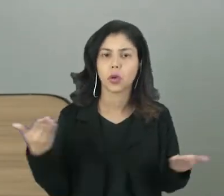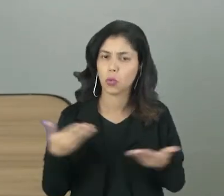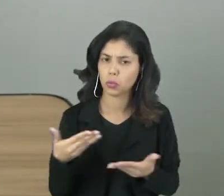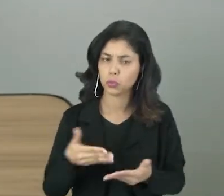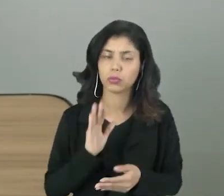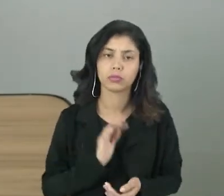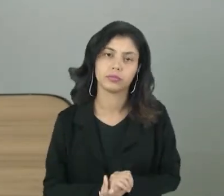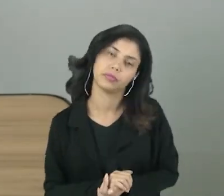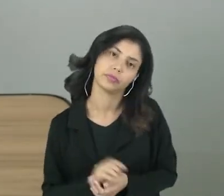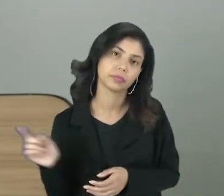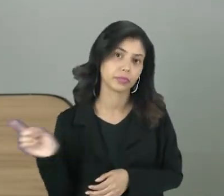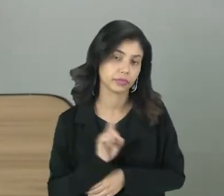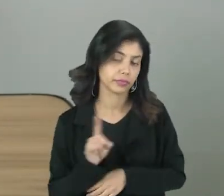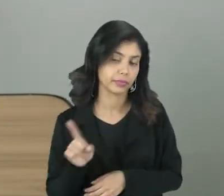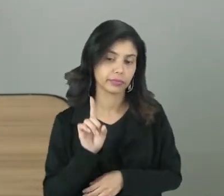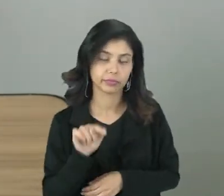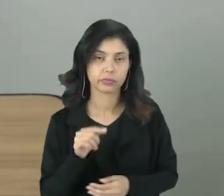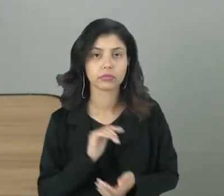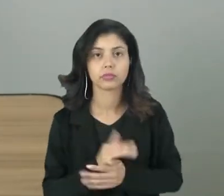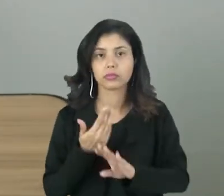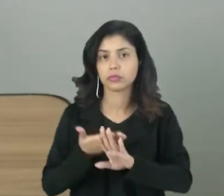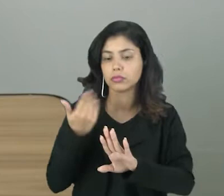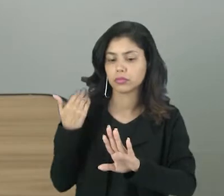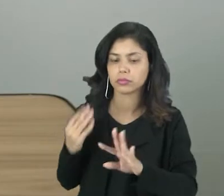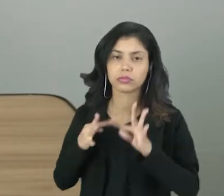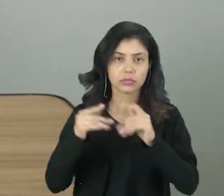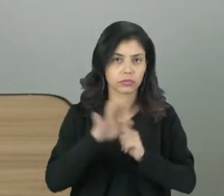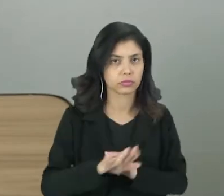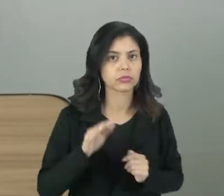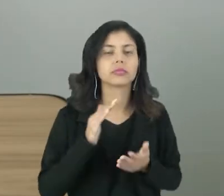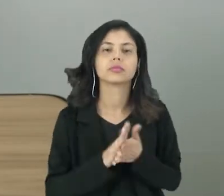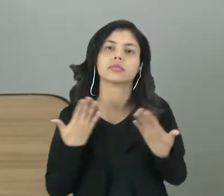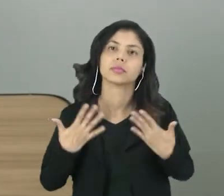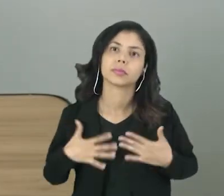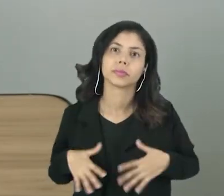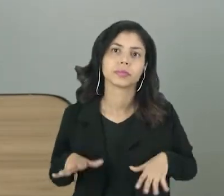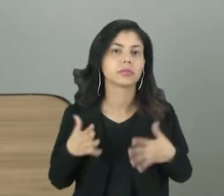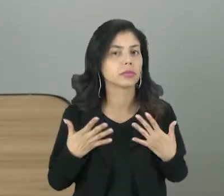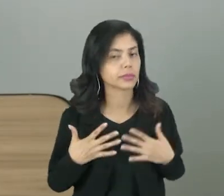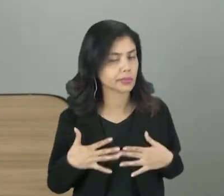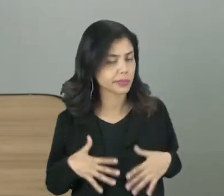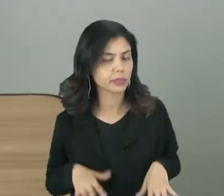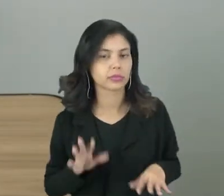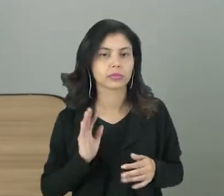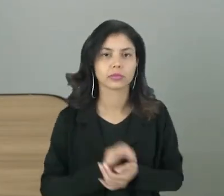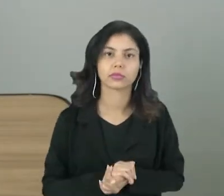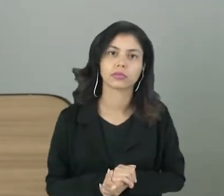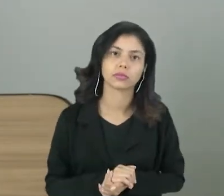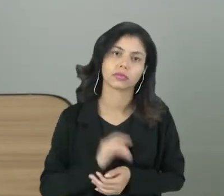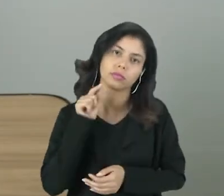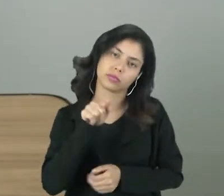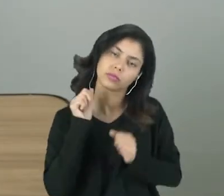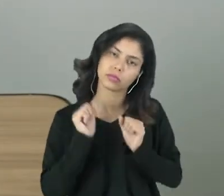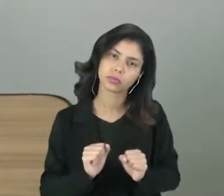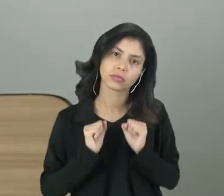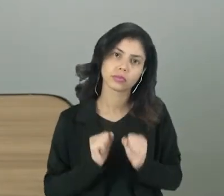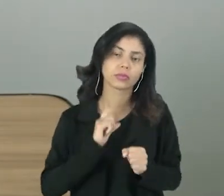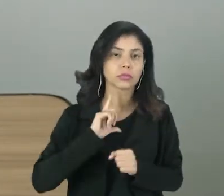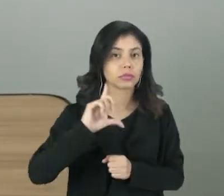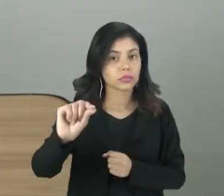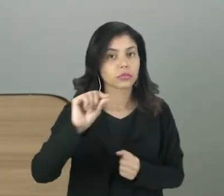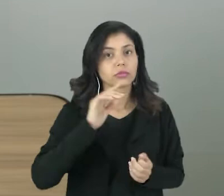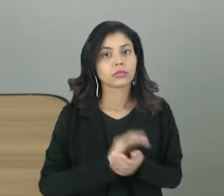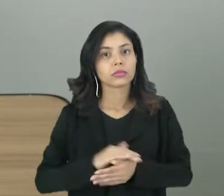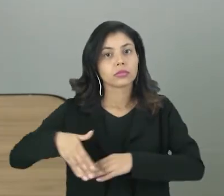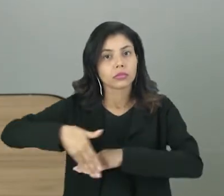hoje não antigamente era tudo mais tranquilo era mais calmo Vocês poderiam podiam